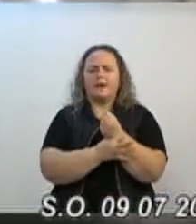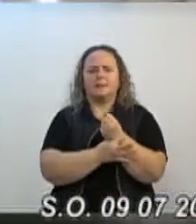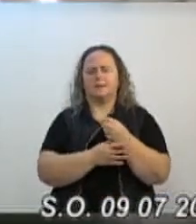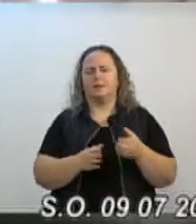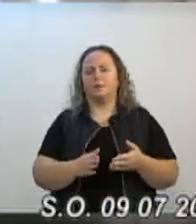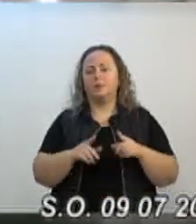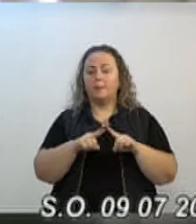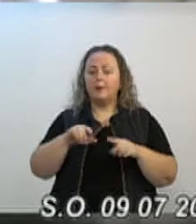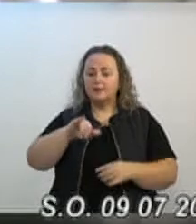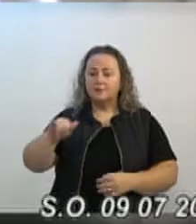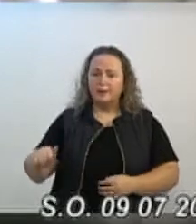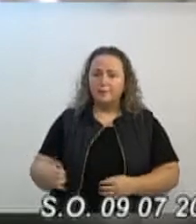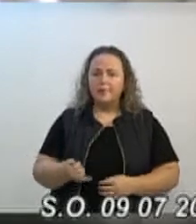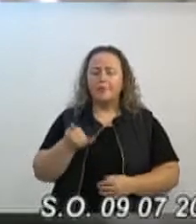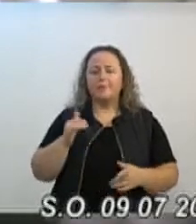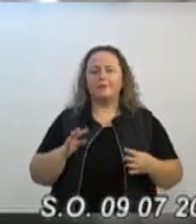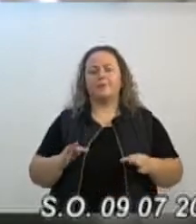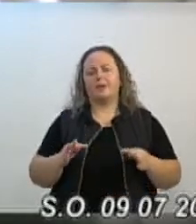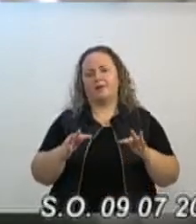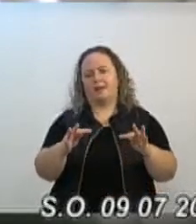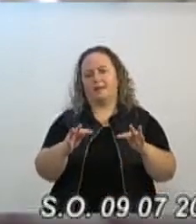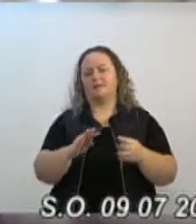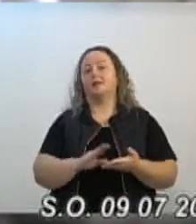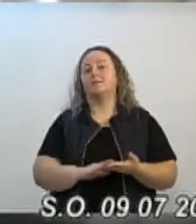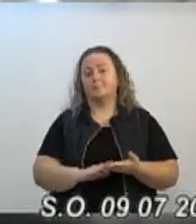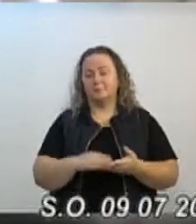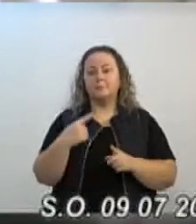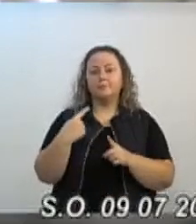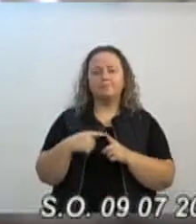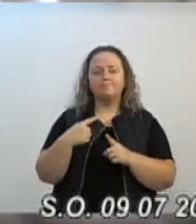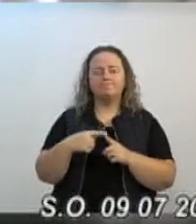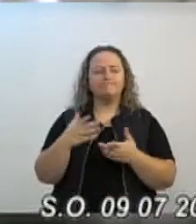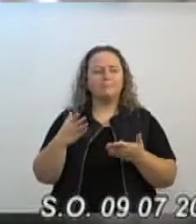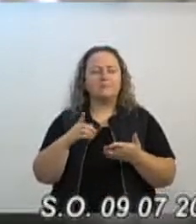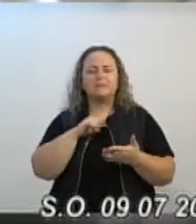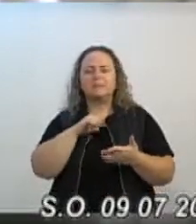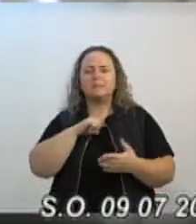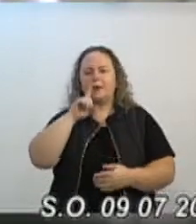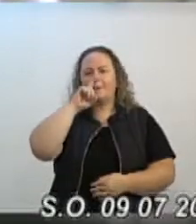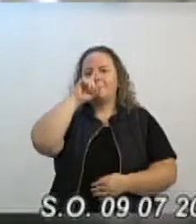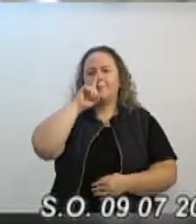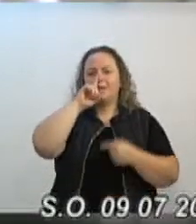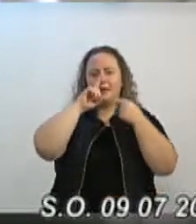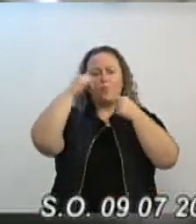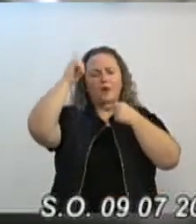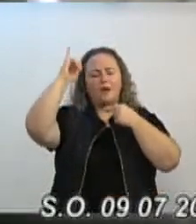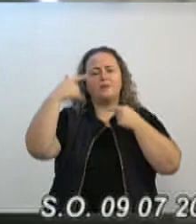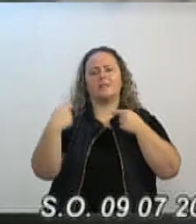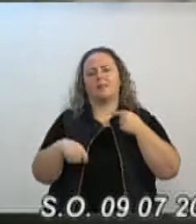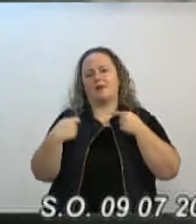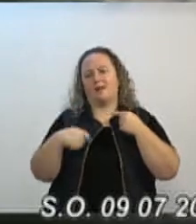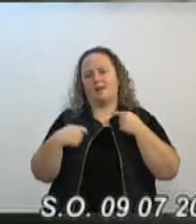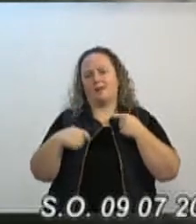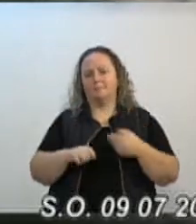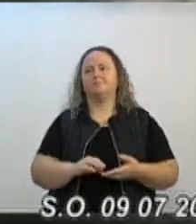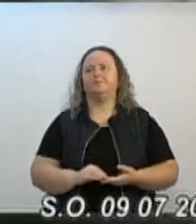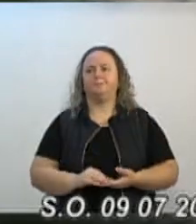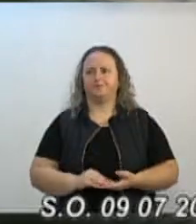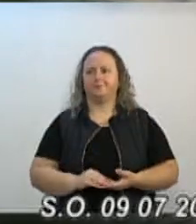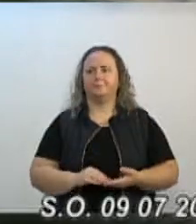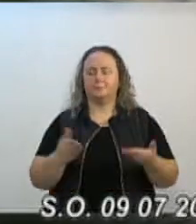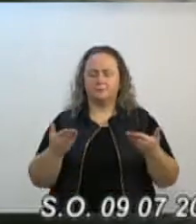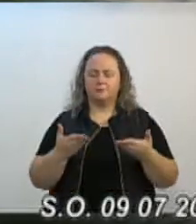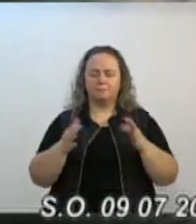a tecnologia. Utilizando a tecnologia porque alguns riscos são... É importante que a gente tenha alguns cuidados de saúde. Eu gostaria de abrir, sim, para